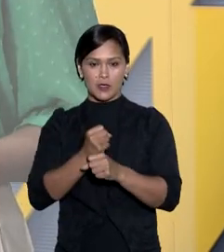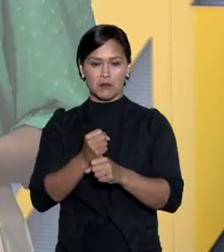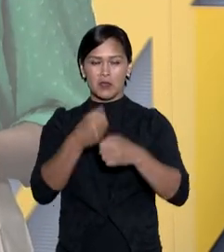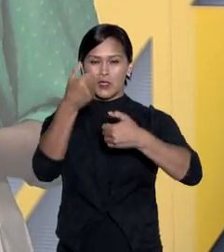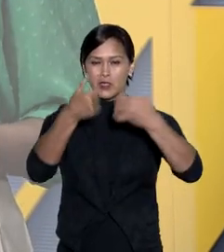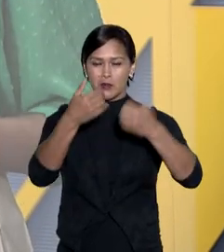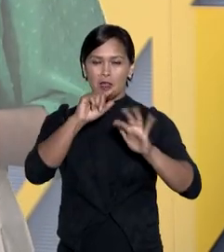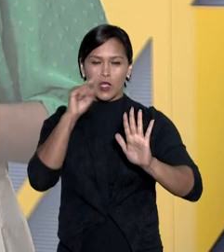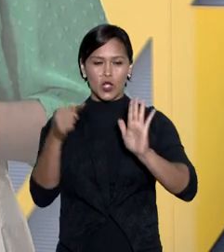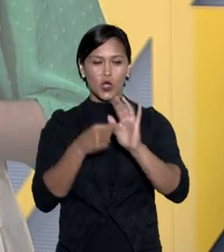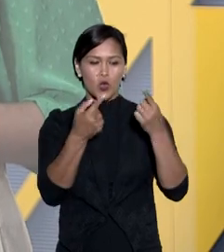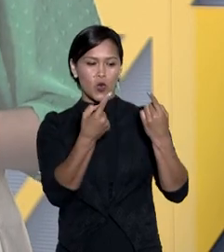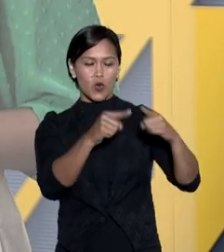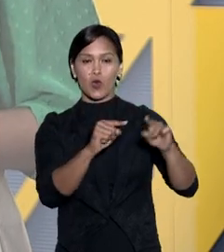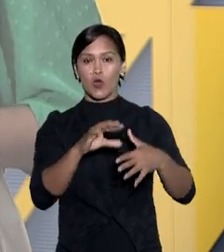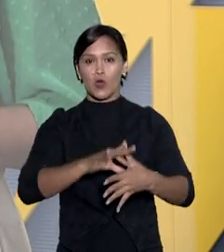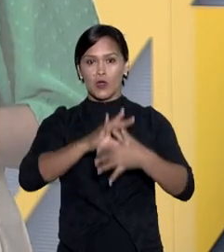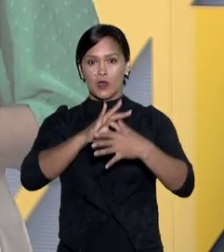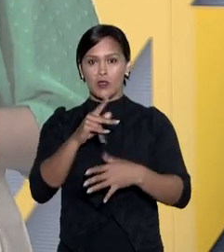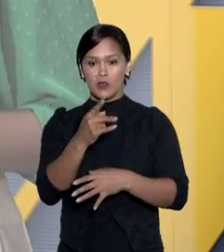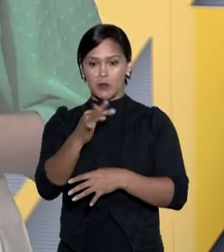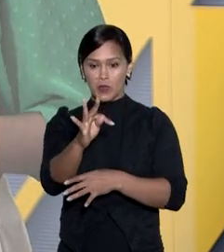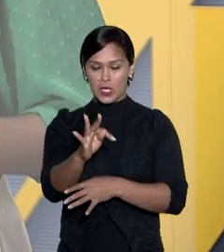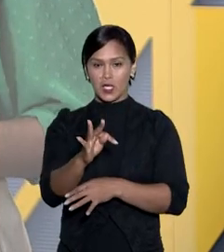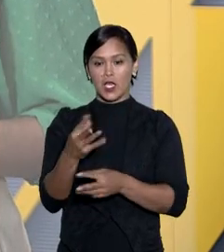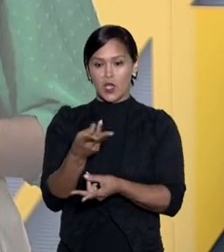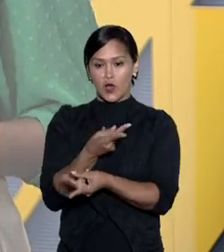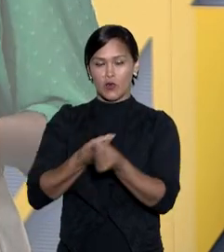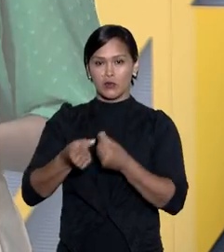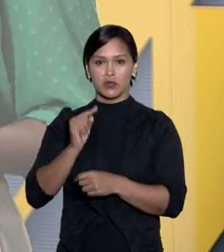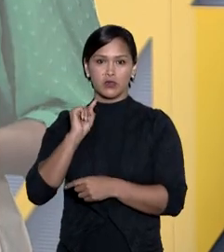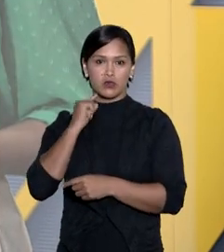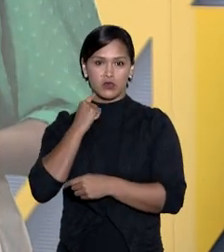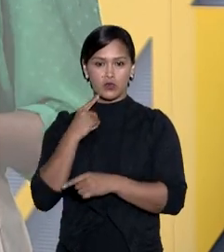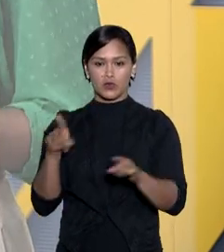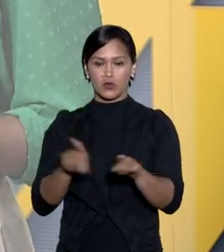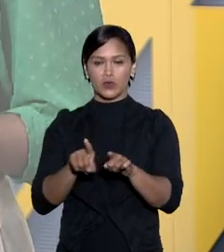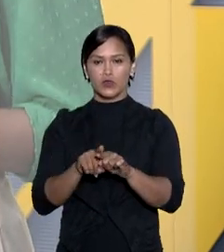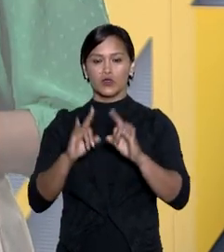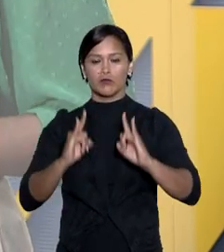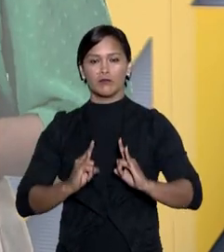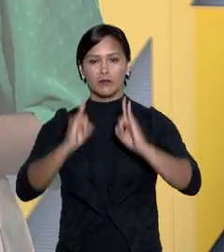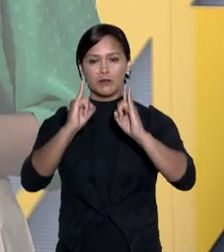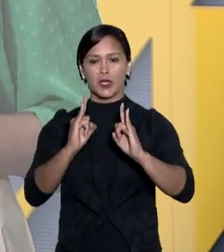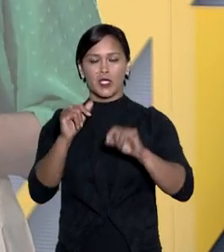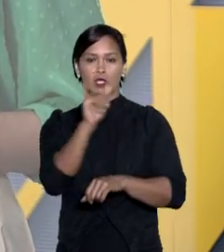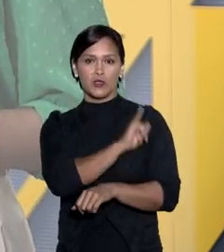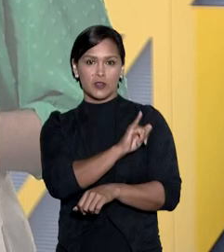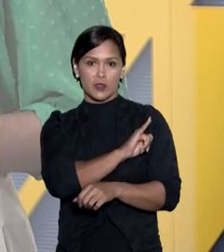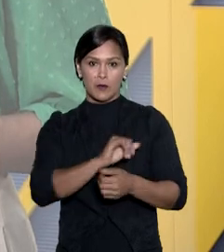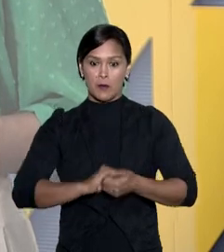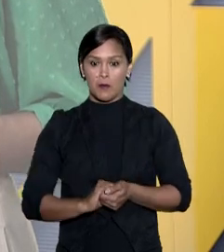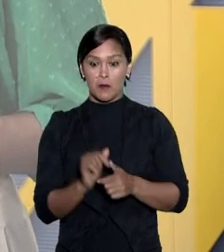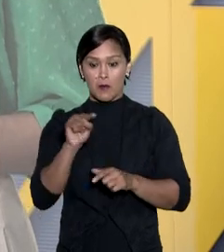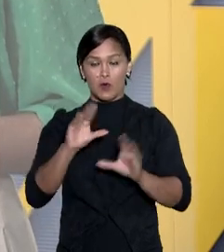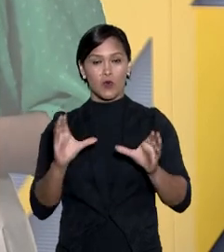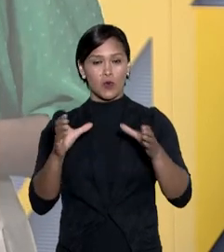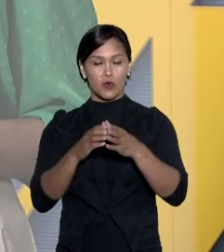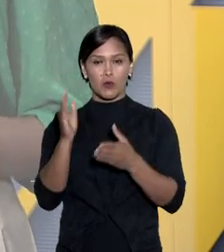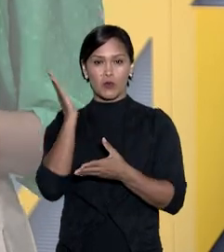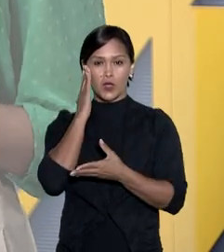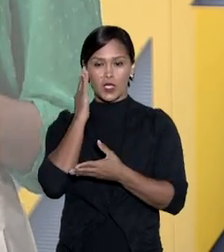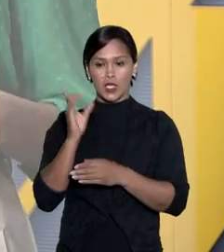explicar denúncia contra o líder do PT na Operação Lava Jato, no caso do Triplex, no Guarujá. Para o